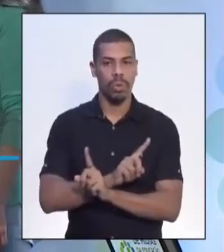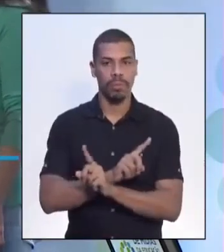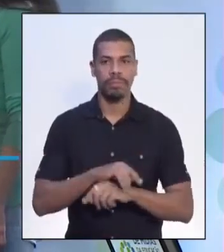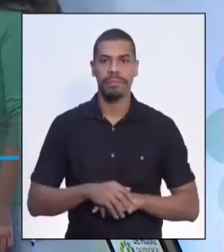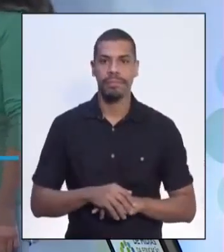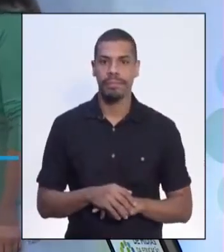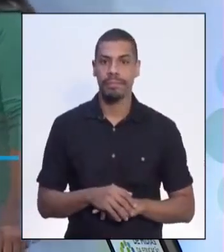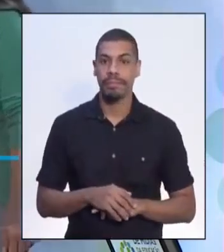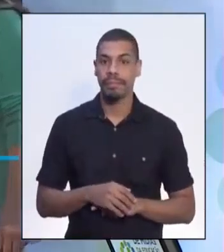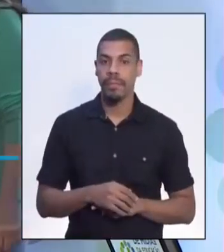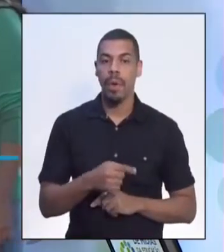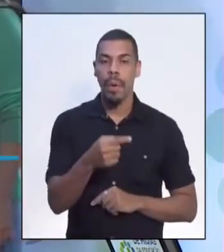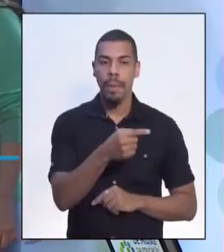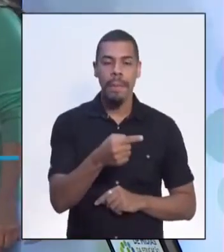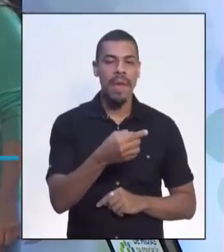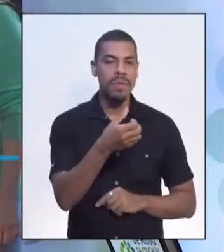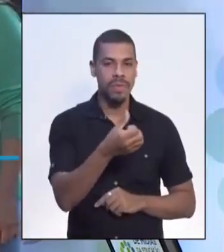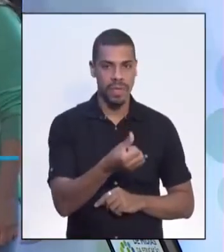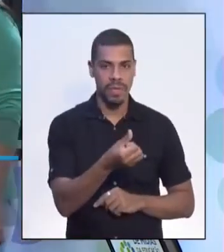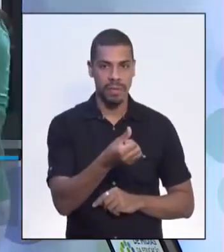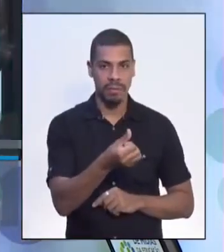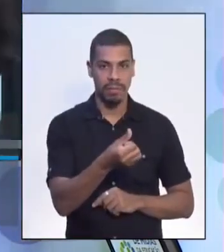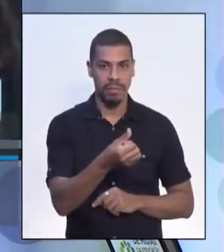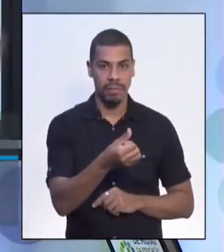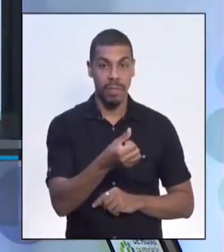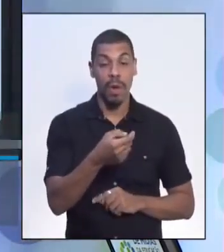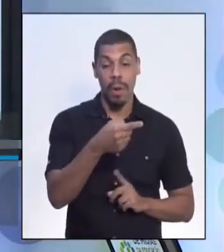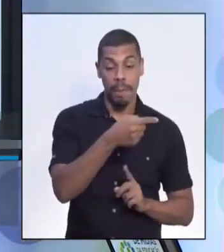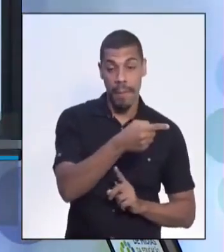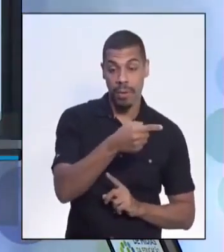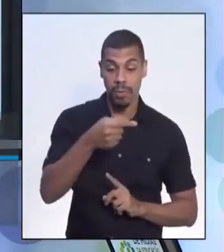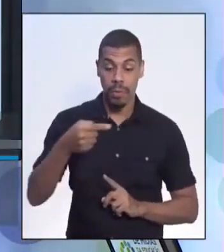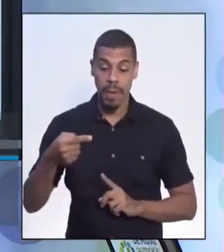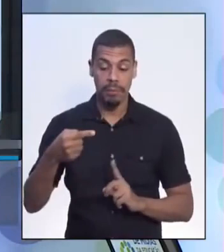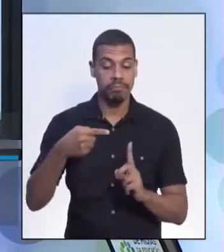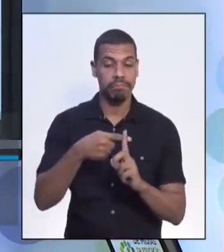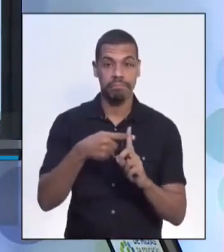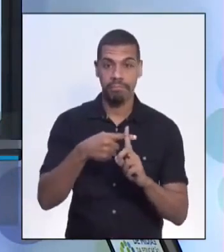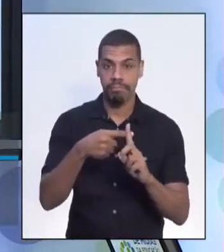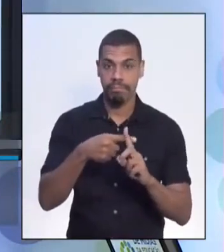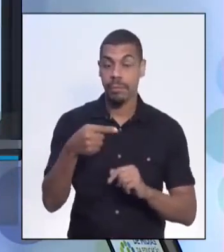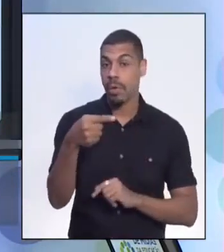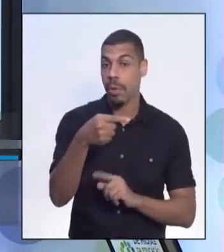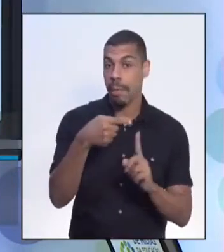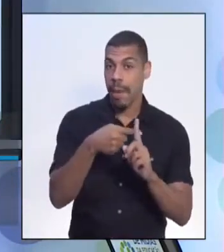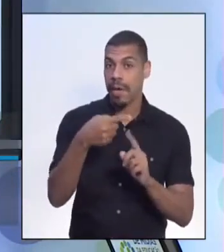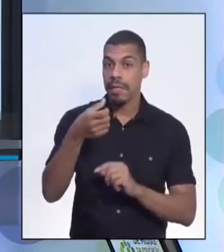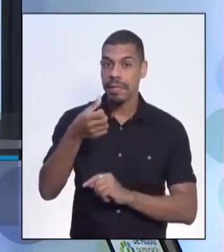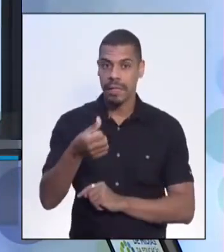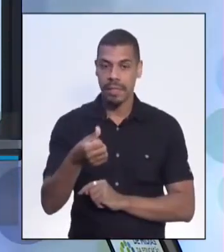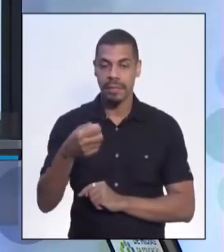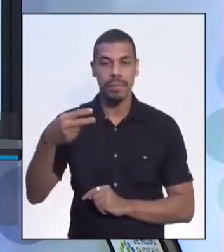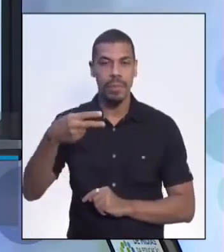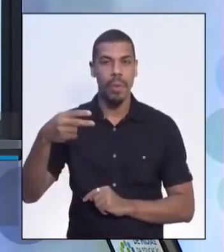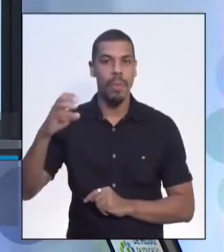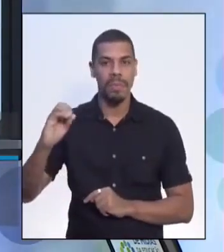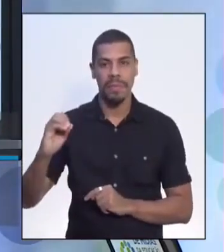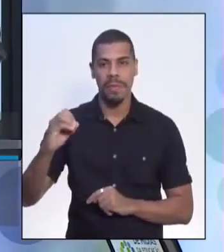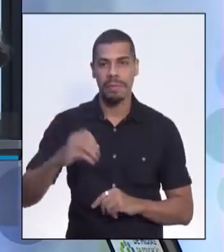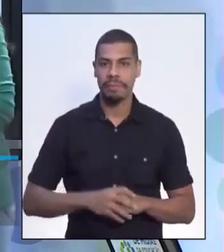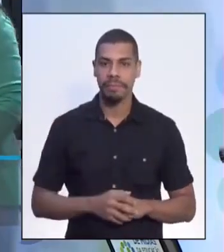nosso P deu menos 6. Menos com menos, mais 6 igual a